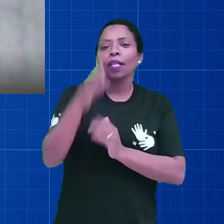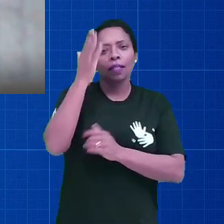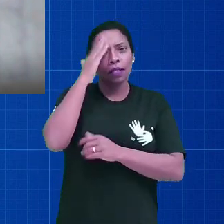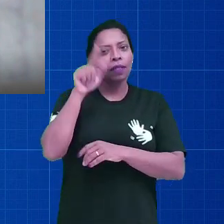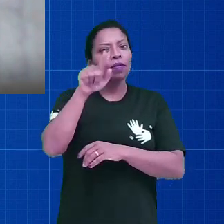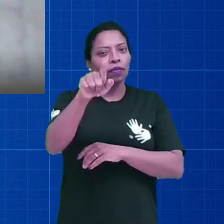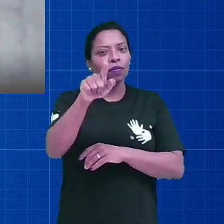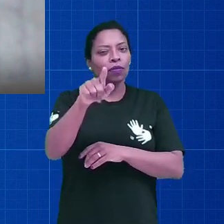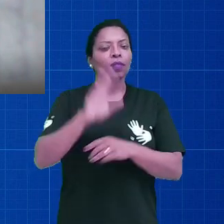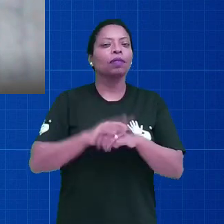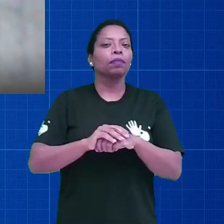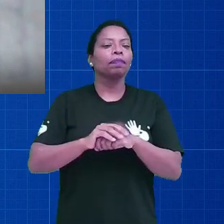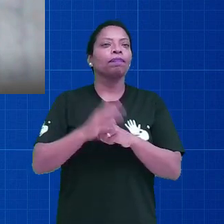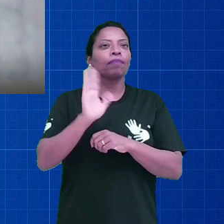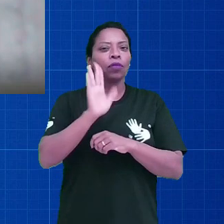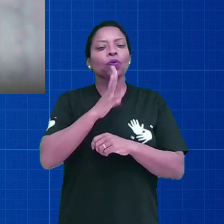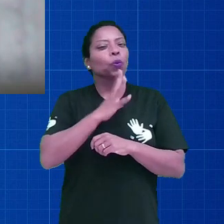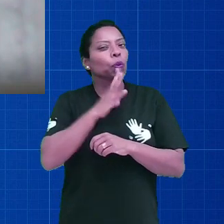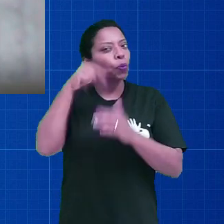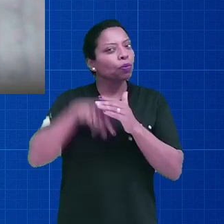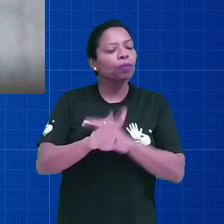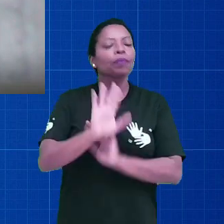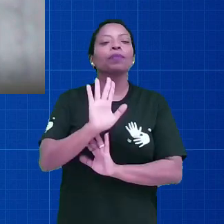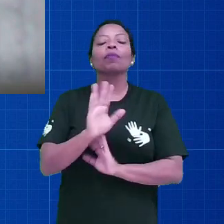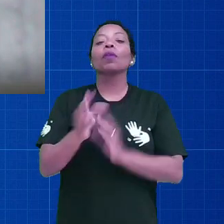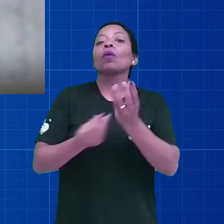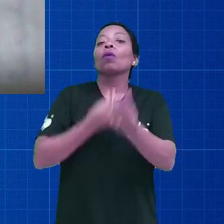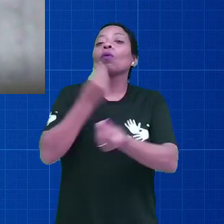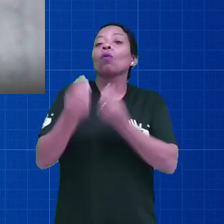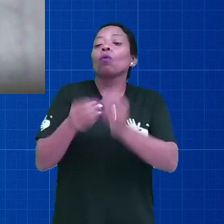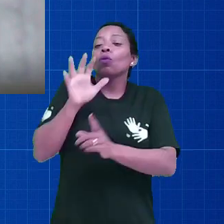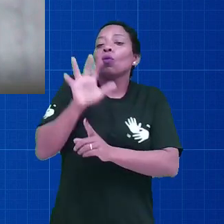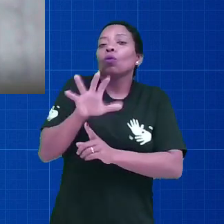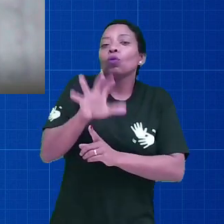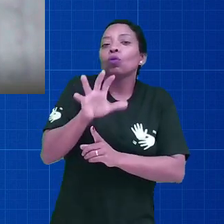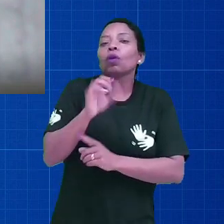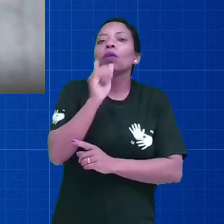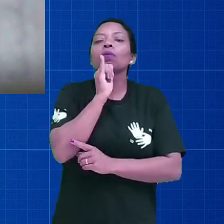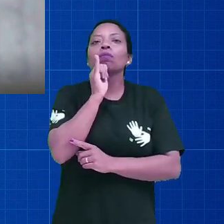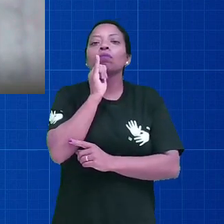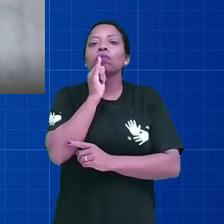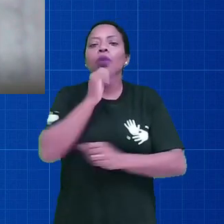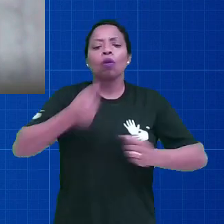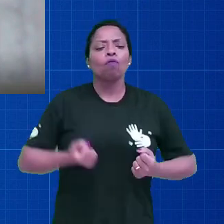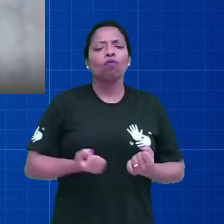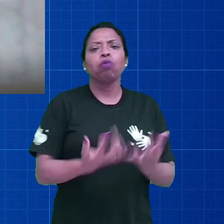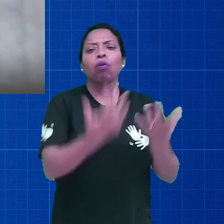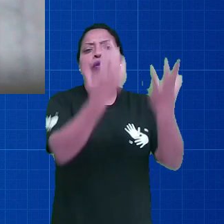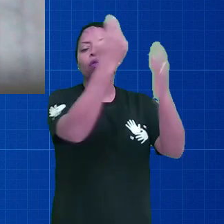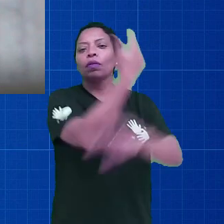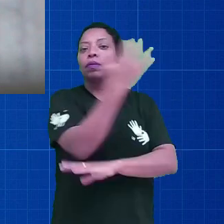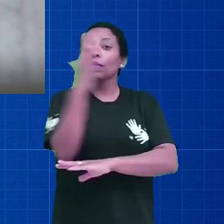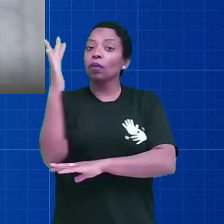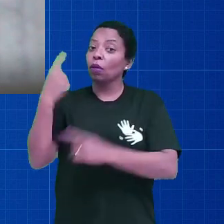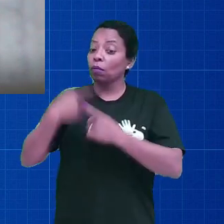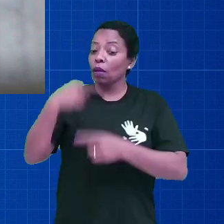do professor, é como isso tudo influencia na questão de incêndios florestais, porque a gente vê muito isso no